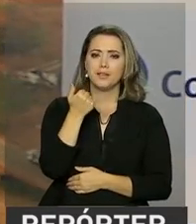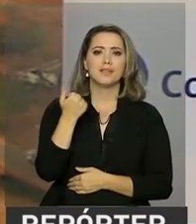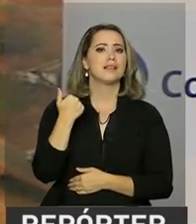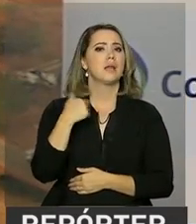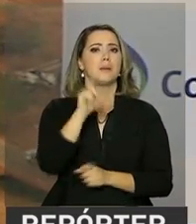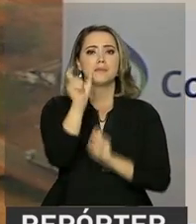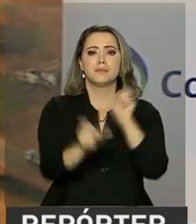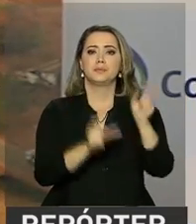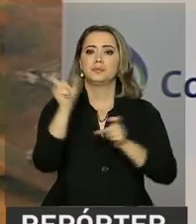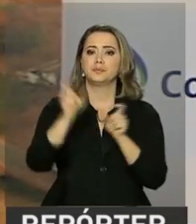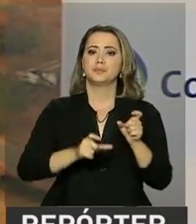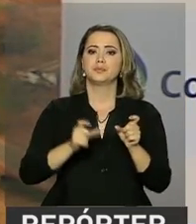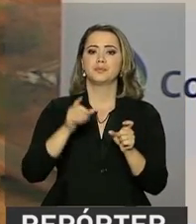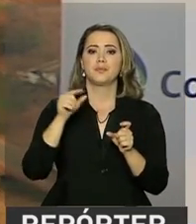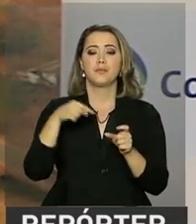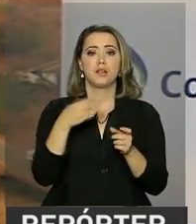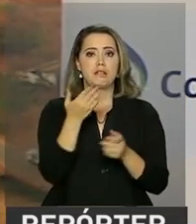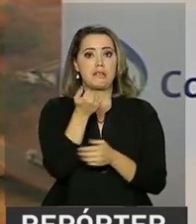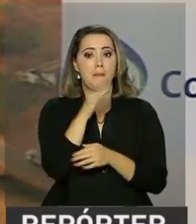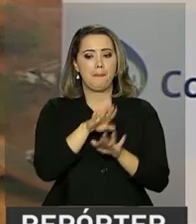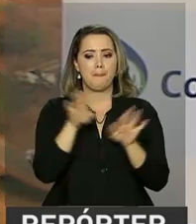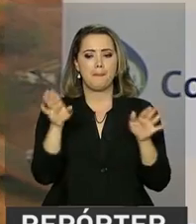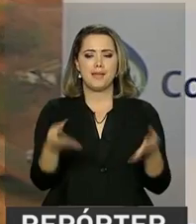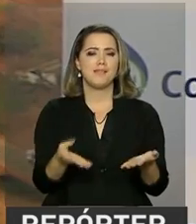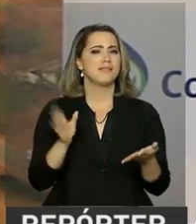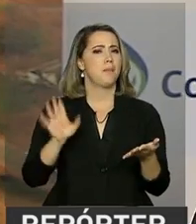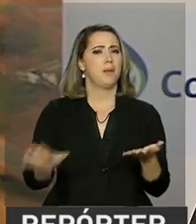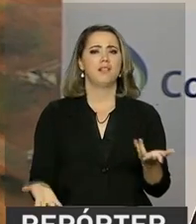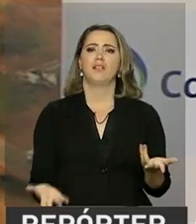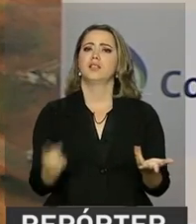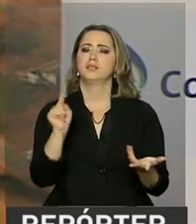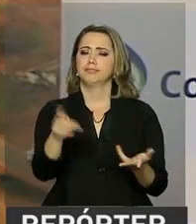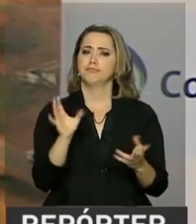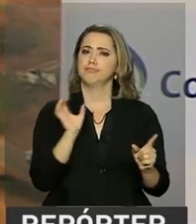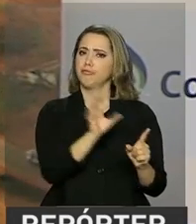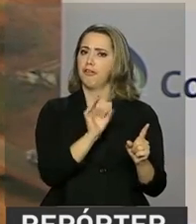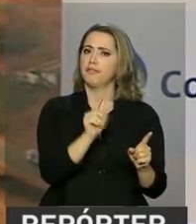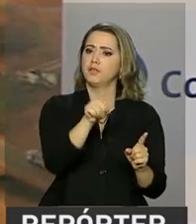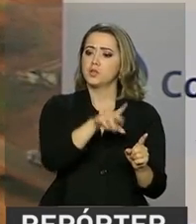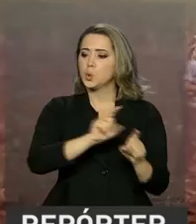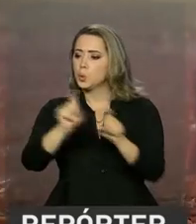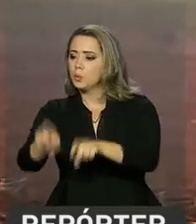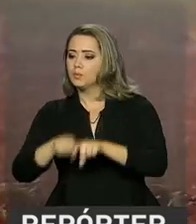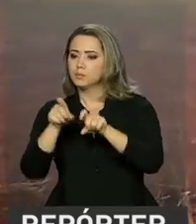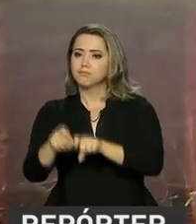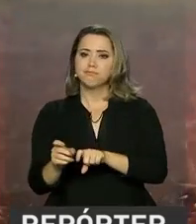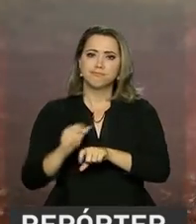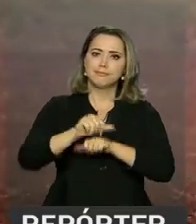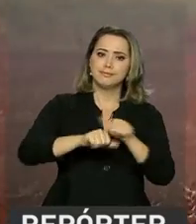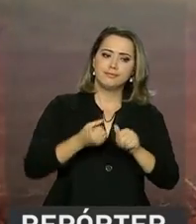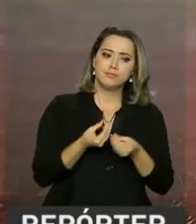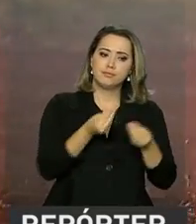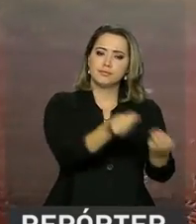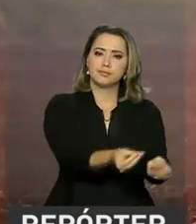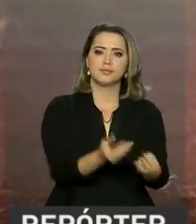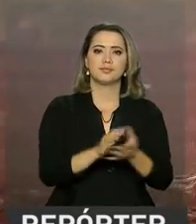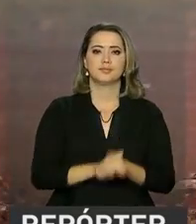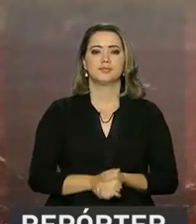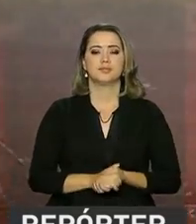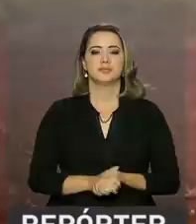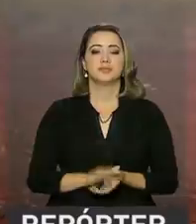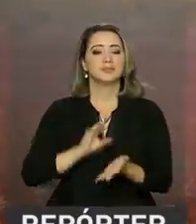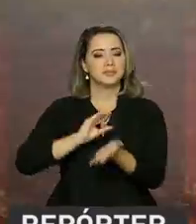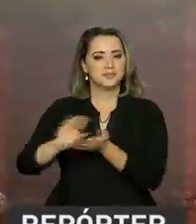pras pessoas e na mesa Então tudo isso é impacto do que acontece lá no campo com o investimento recorde de R